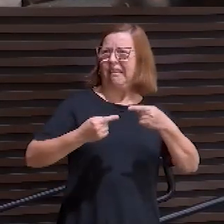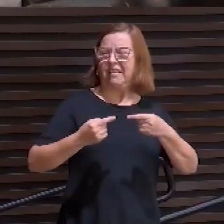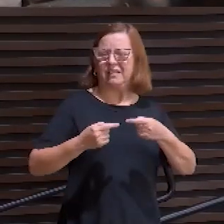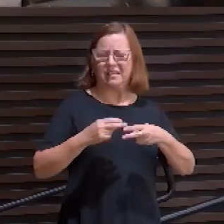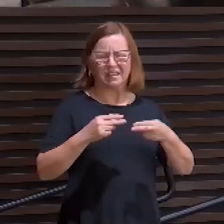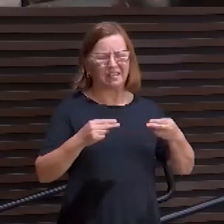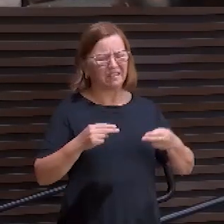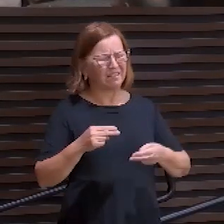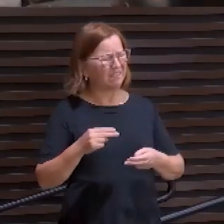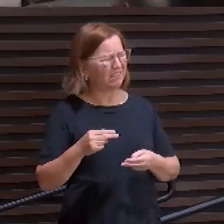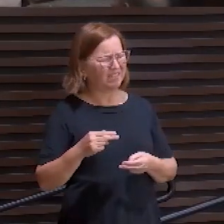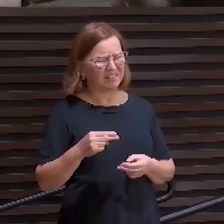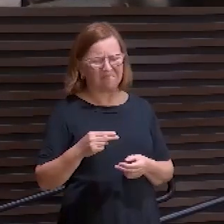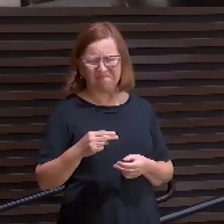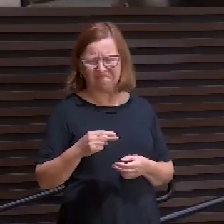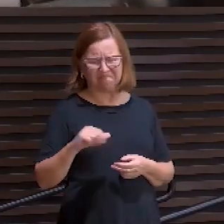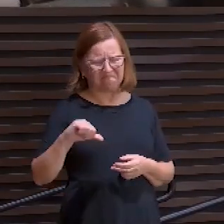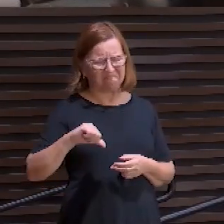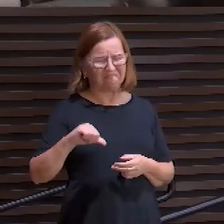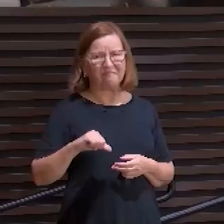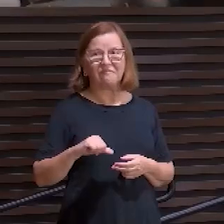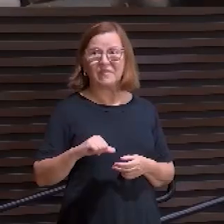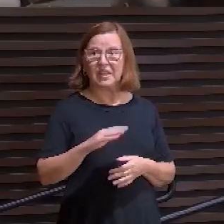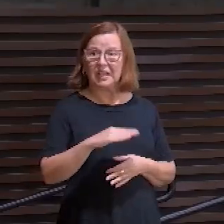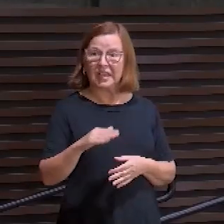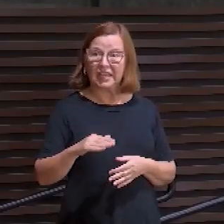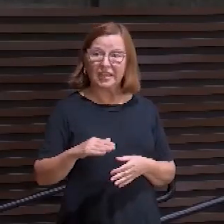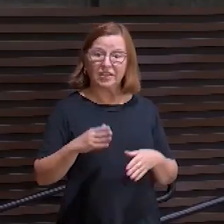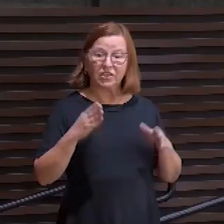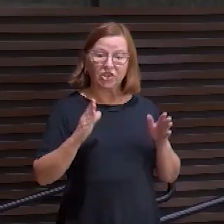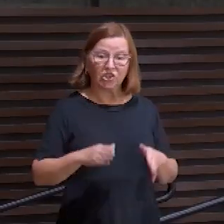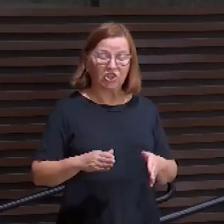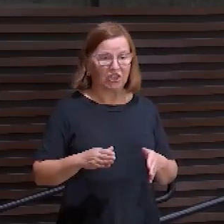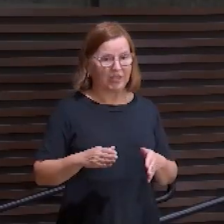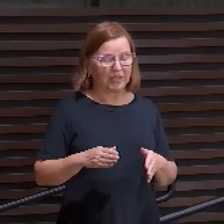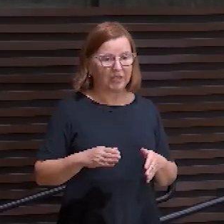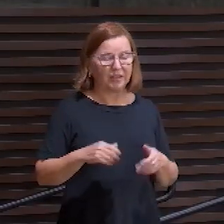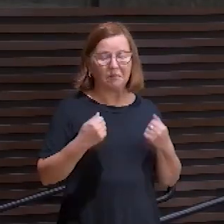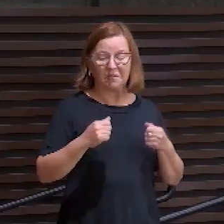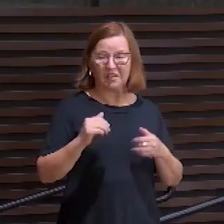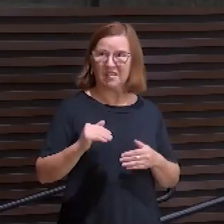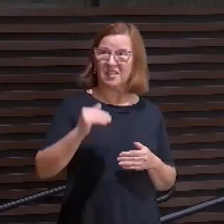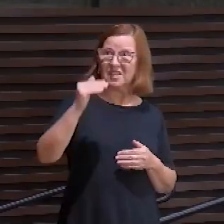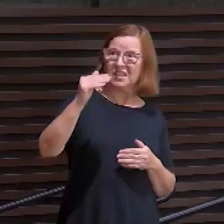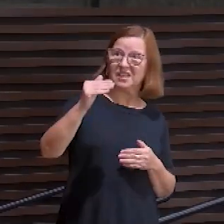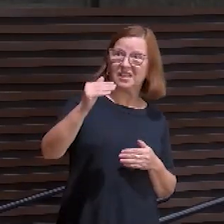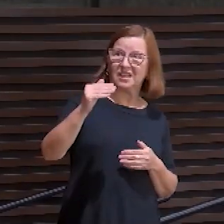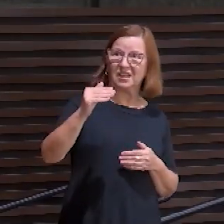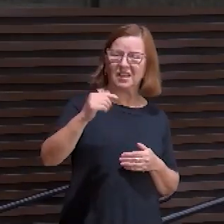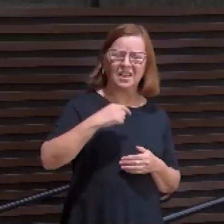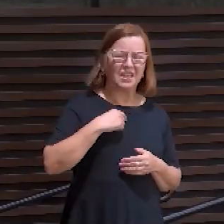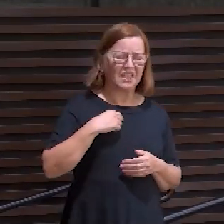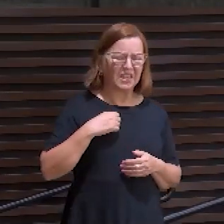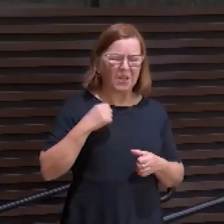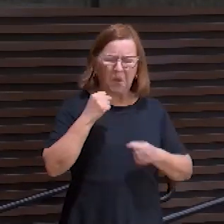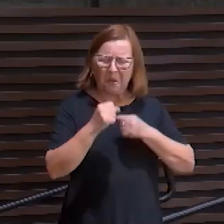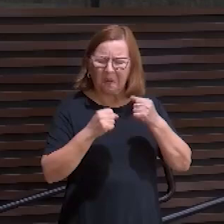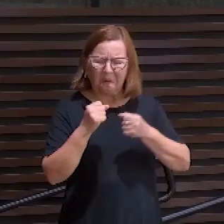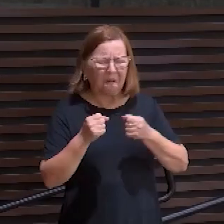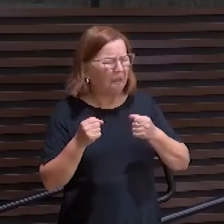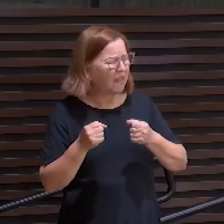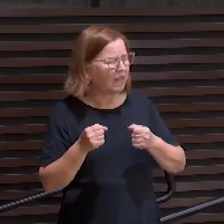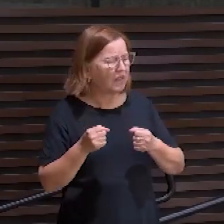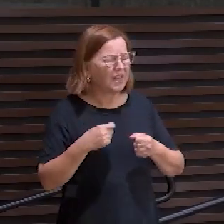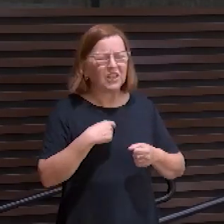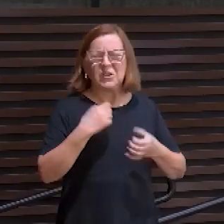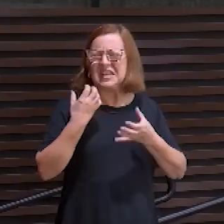picuinhas, crianças que já deviam estar crescidos e eu tenho que correr de um lado para o outro, eu estou cansado. E ele